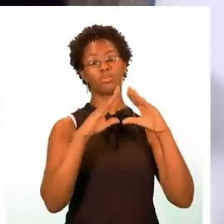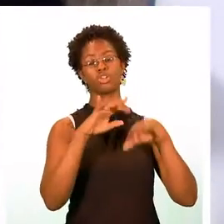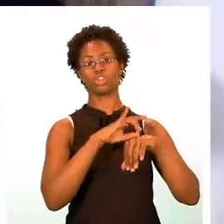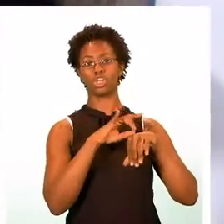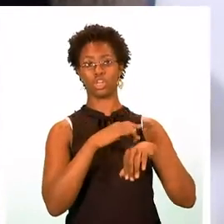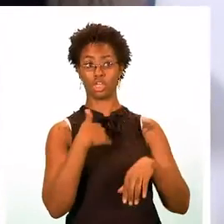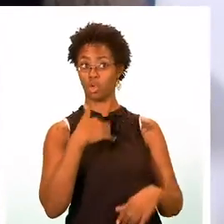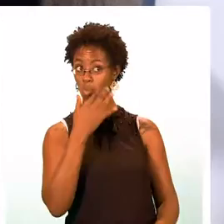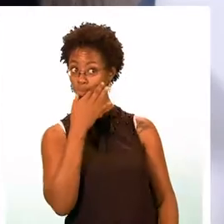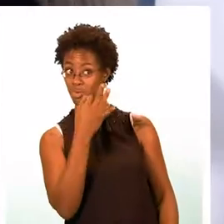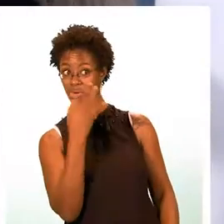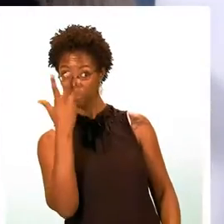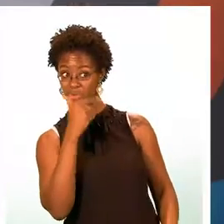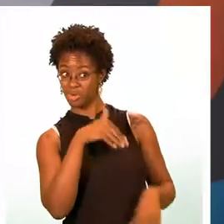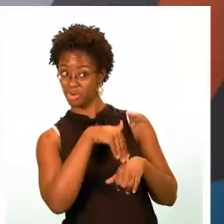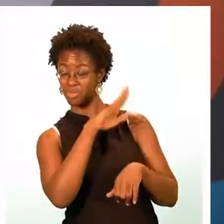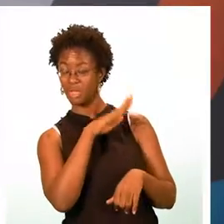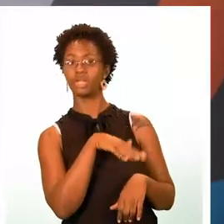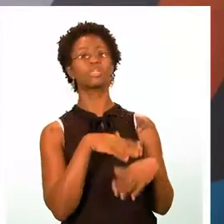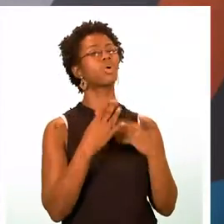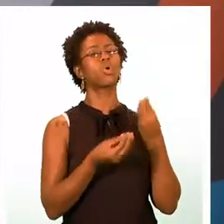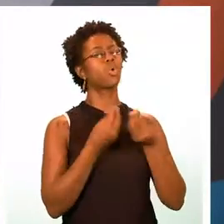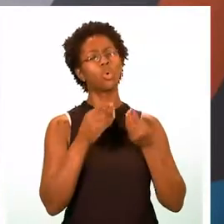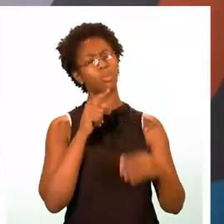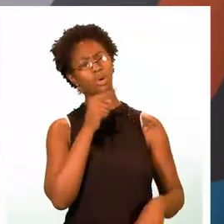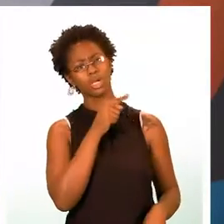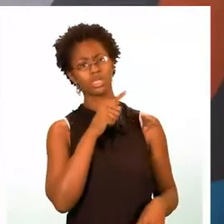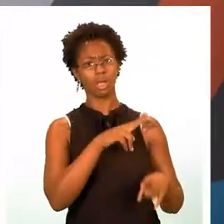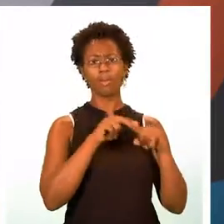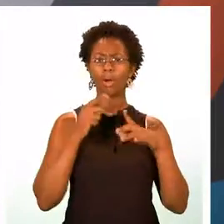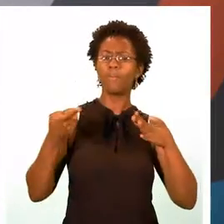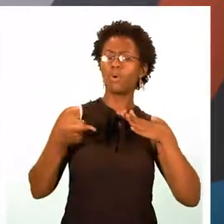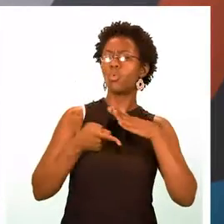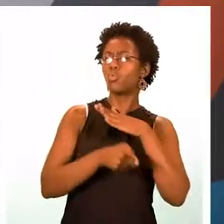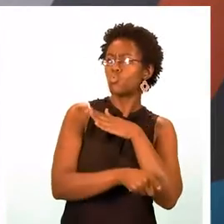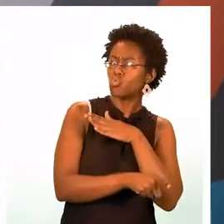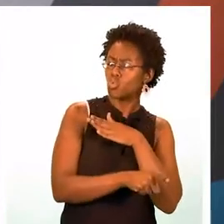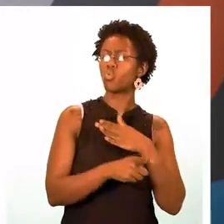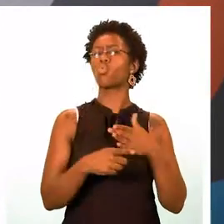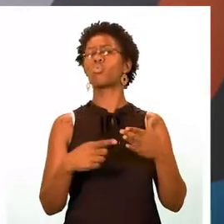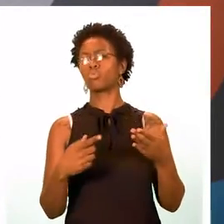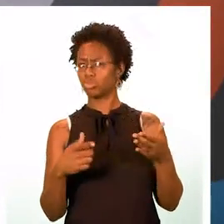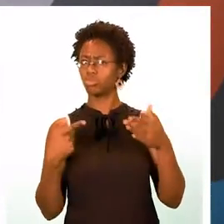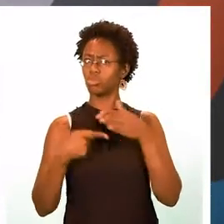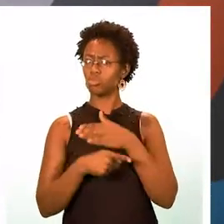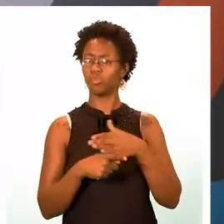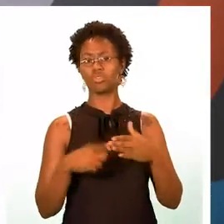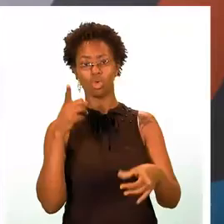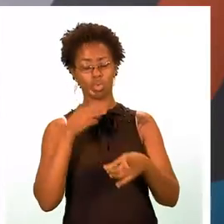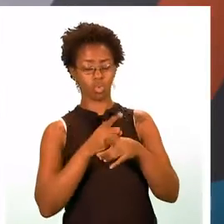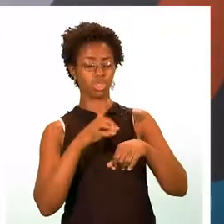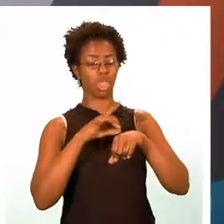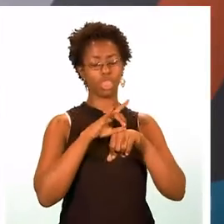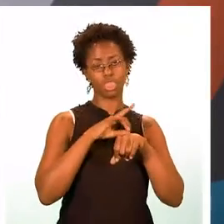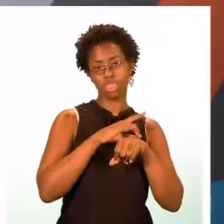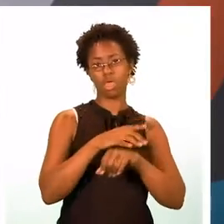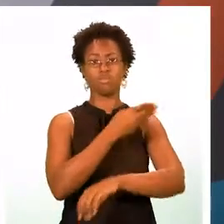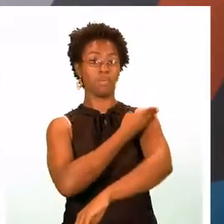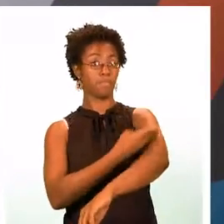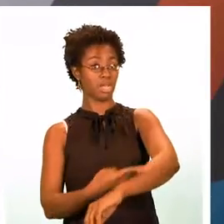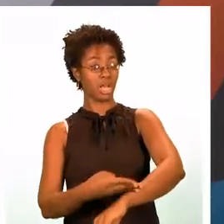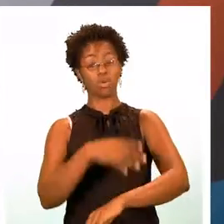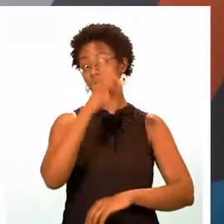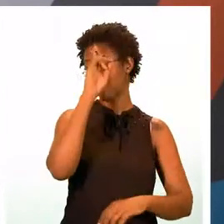mais bonito, Yara. Como é que isso funciona? Eu também acho. É pela profundidade, quando você encontra o negro, o branco,